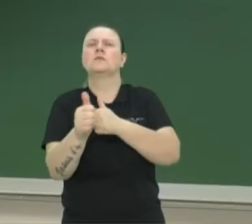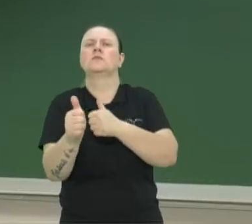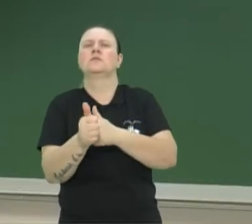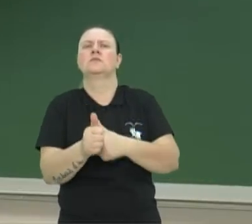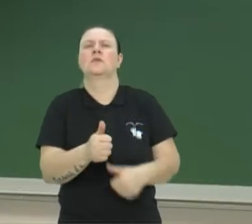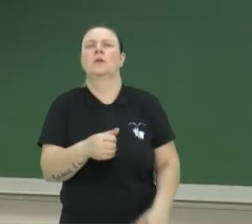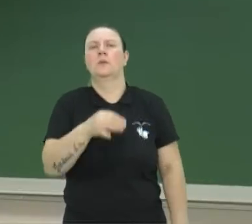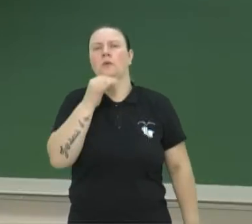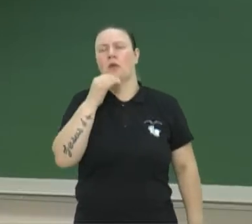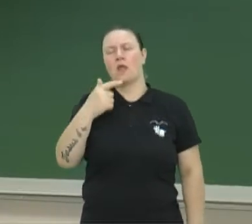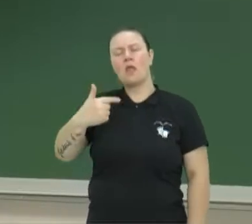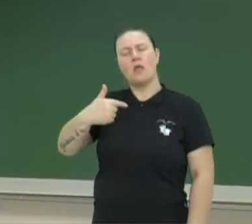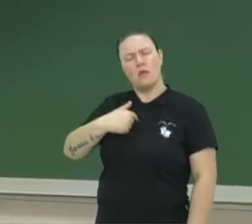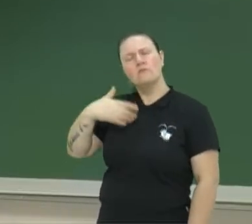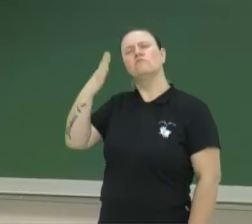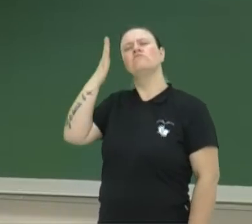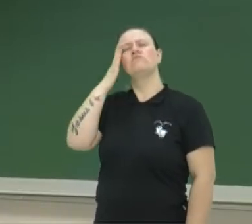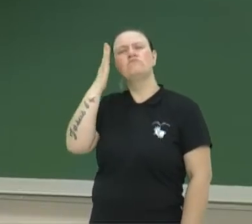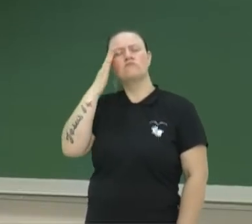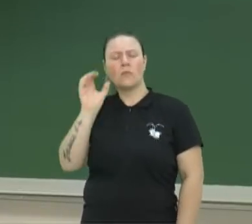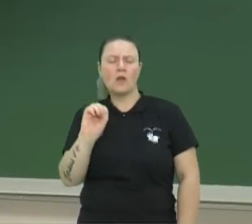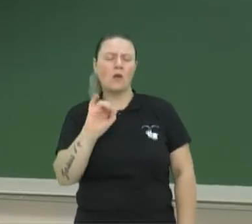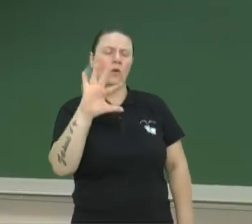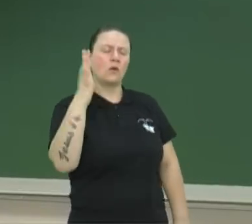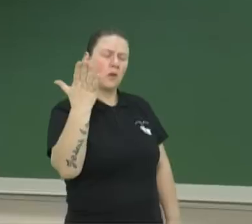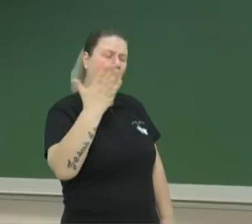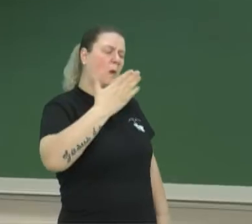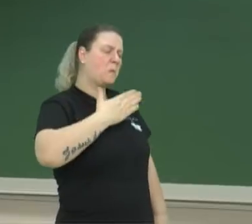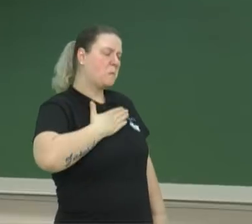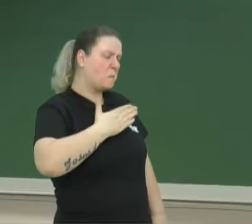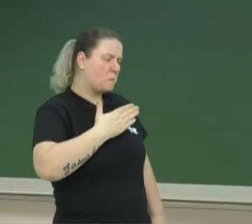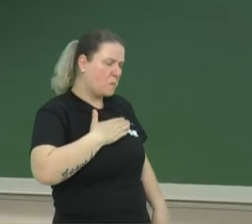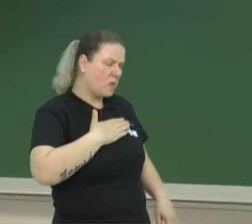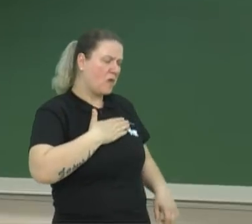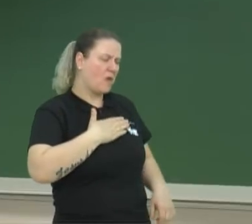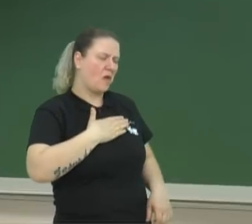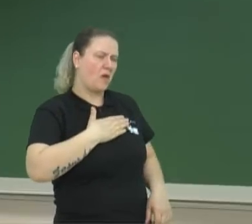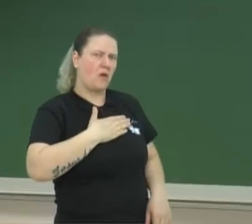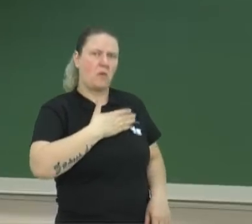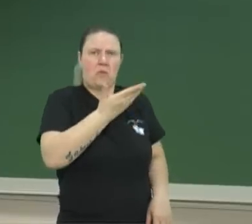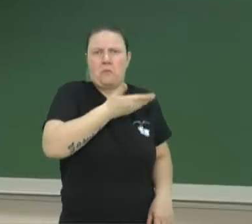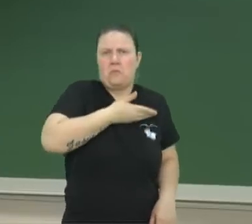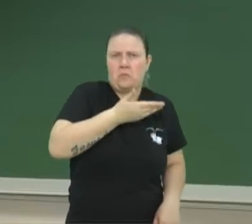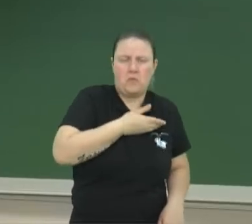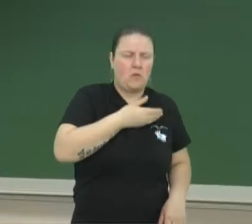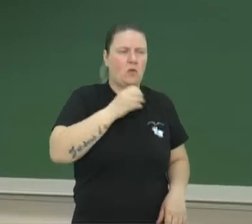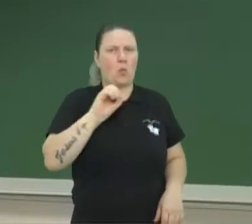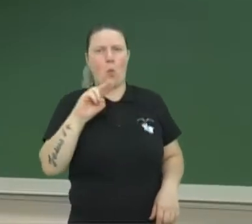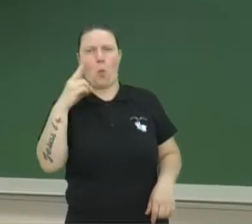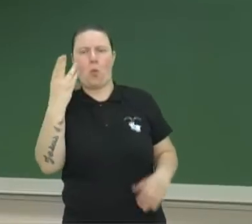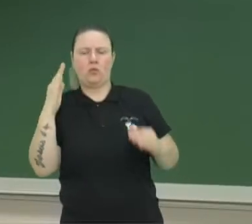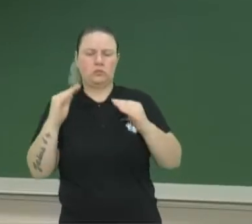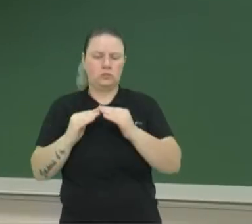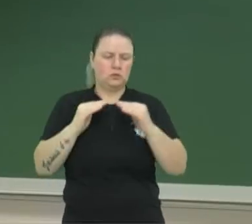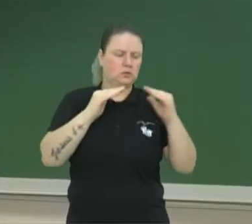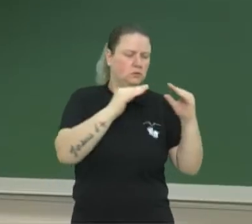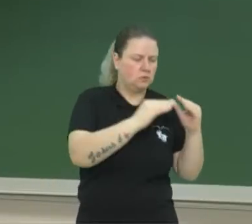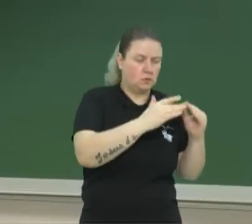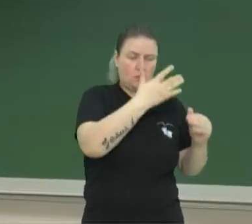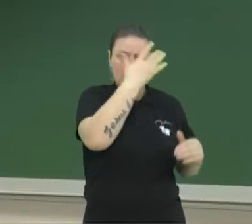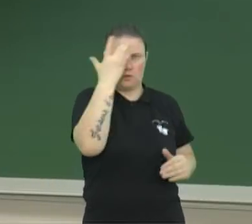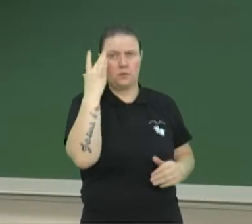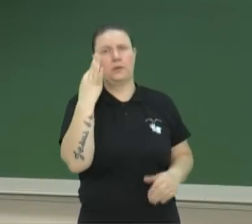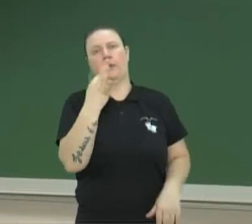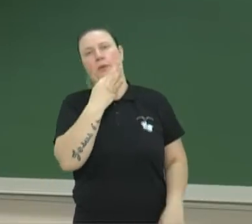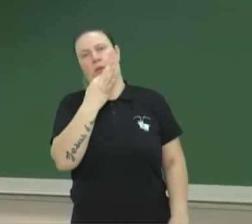eu sei, né, aconteceu comigo, com uma pessoa conhecida minha, né, um amigo, um vizinho, alguém que eu conheço. Então,